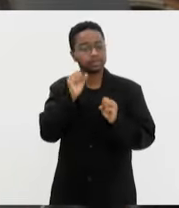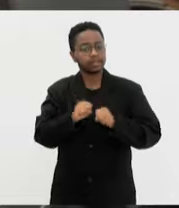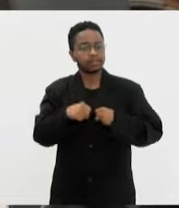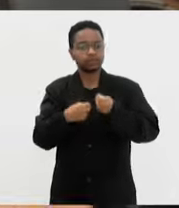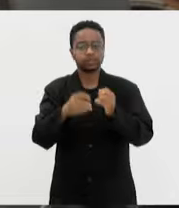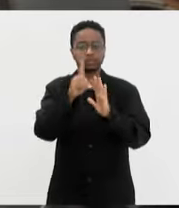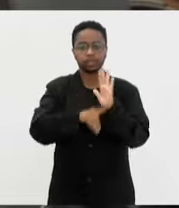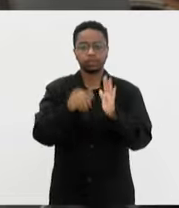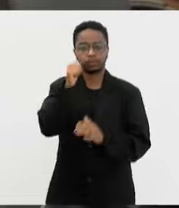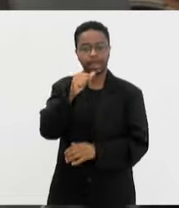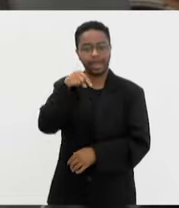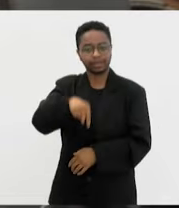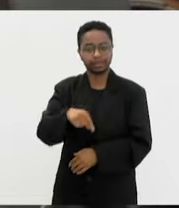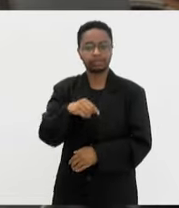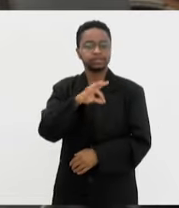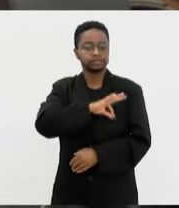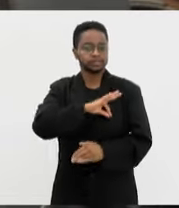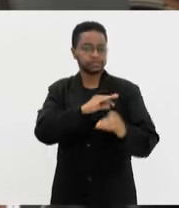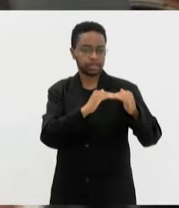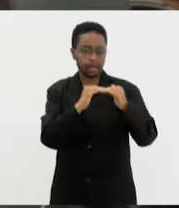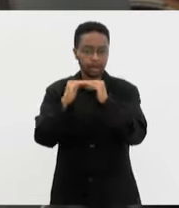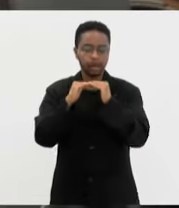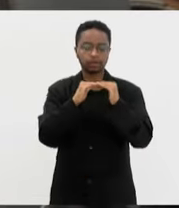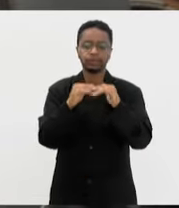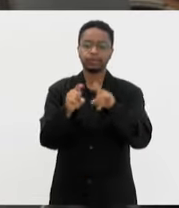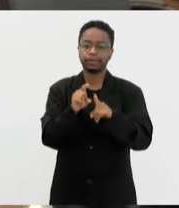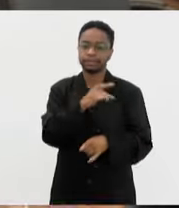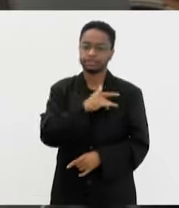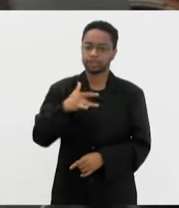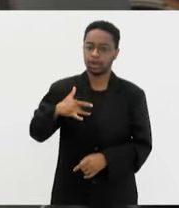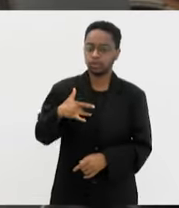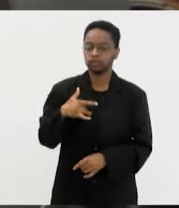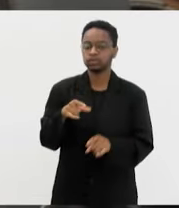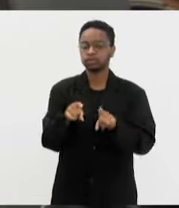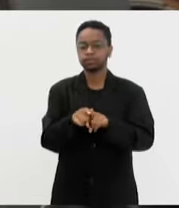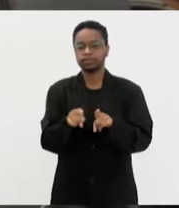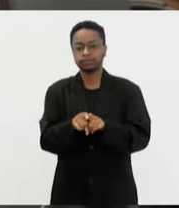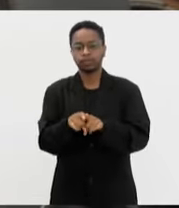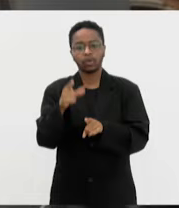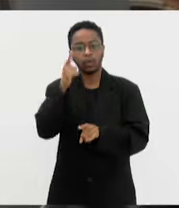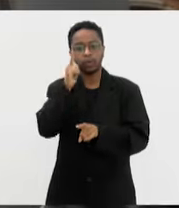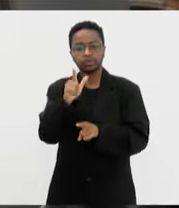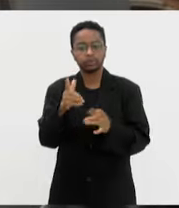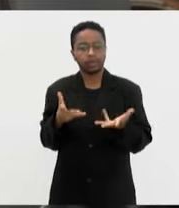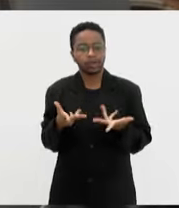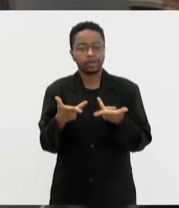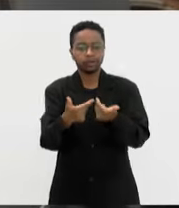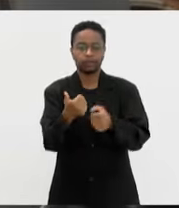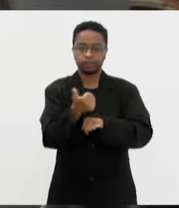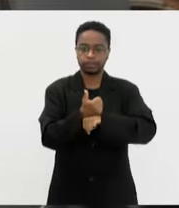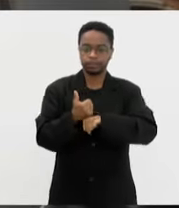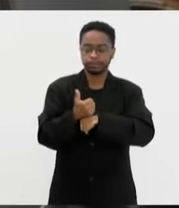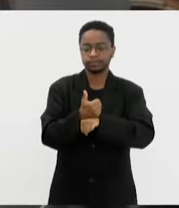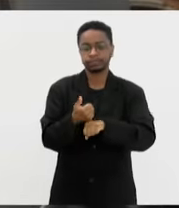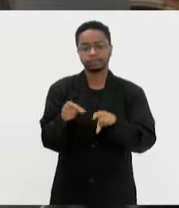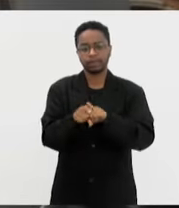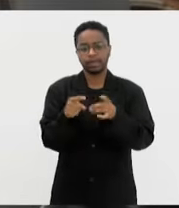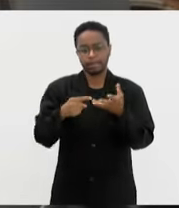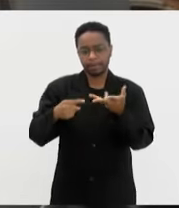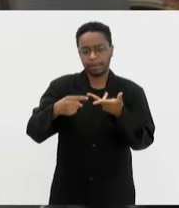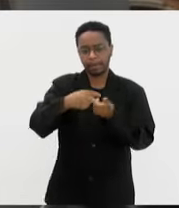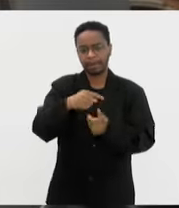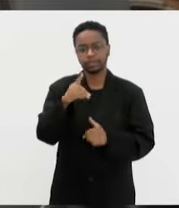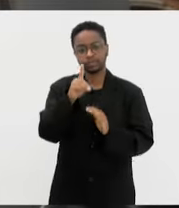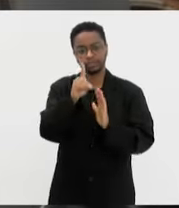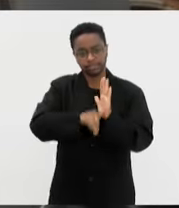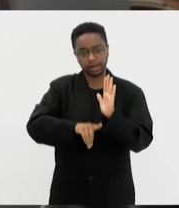Janeiro. Direito a ganhar salário igual, a ter saúde, a ter acesso à qualificação profissional, enfim, uma série de direitos que